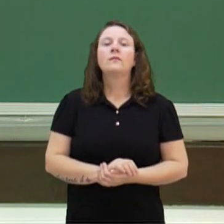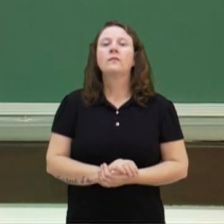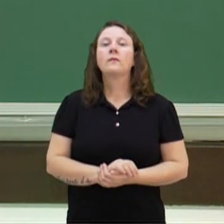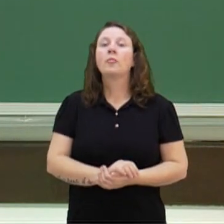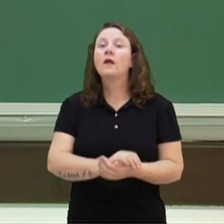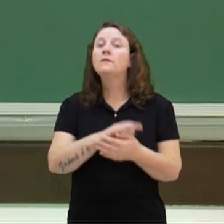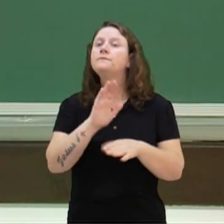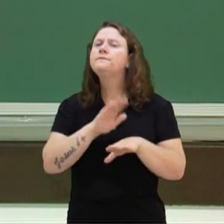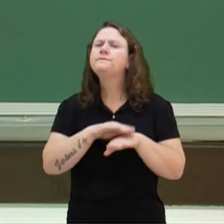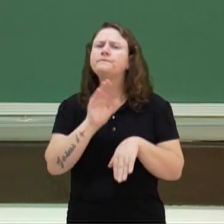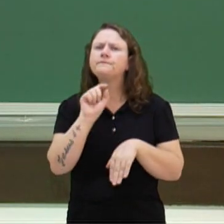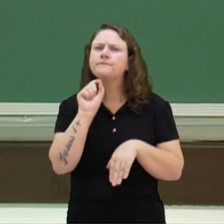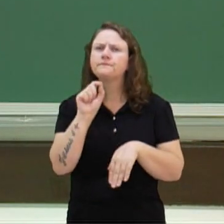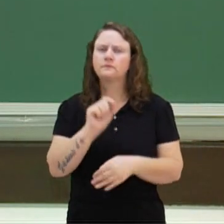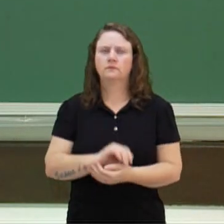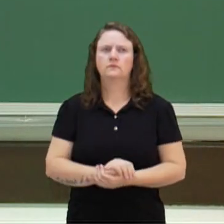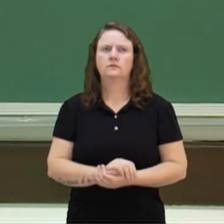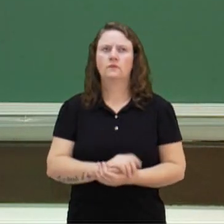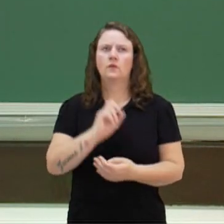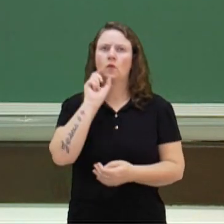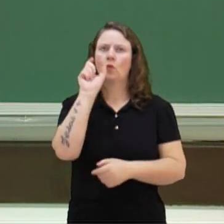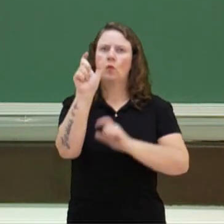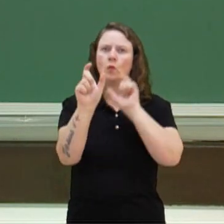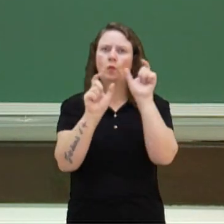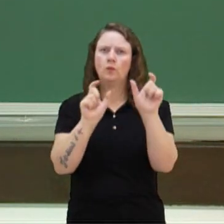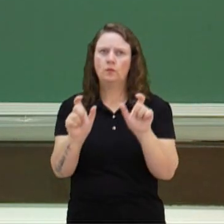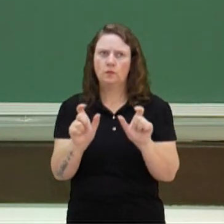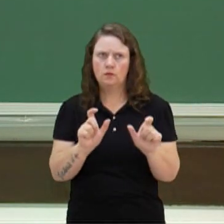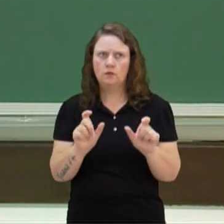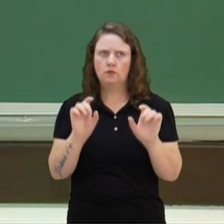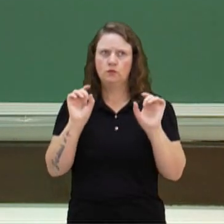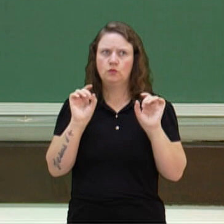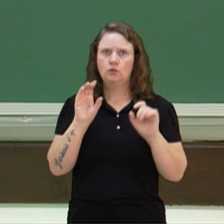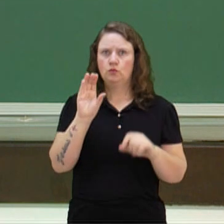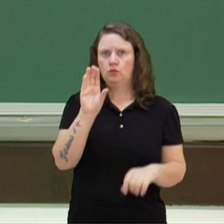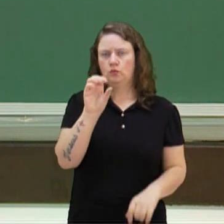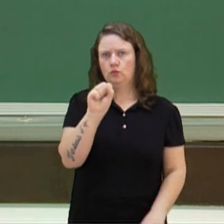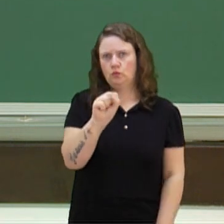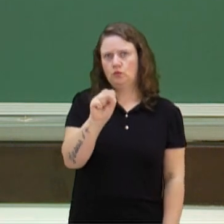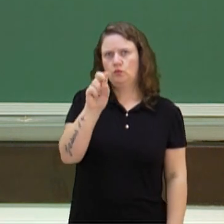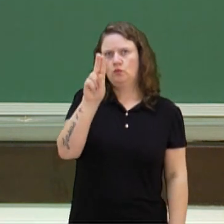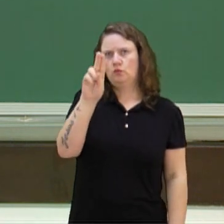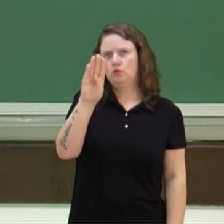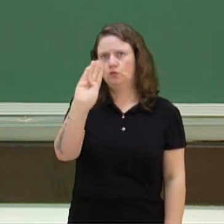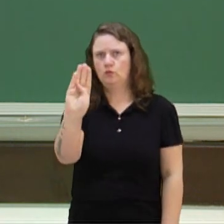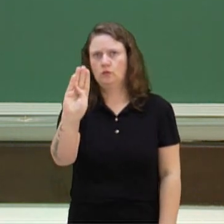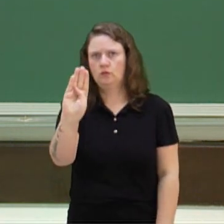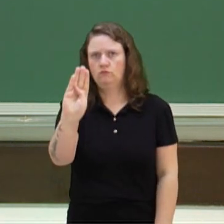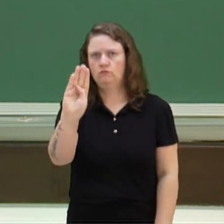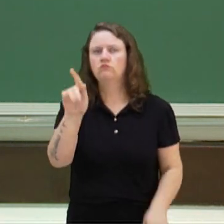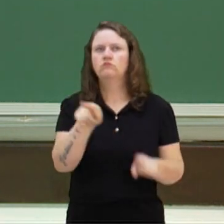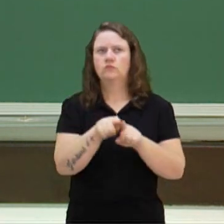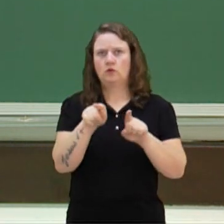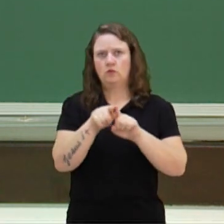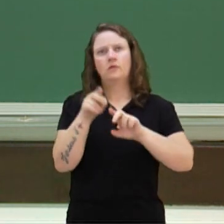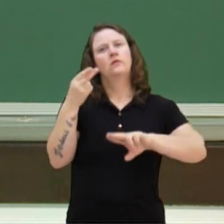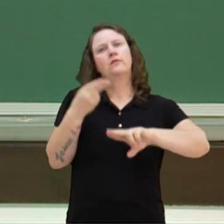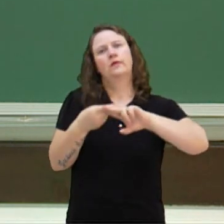E o que mais? Nas palavras que o prefixo é sub, também eu vou usar o